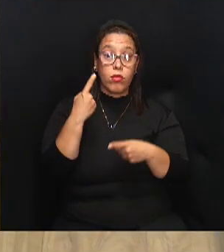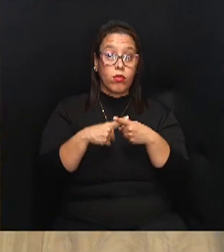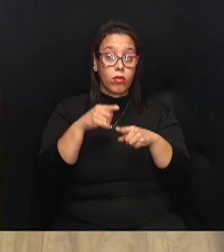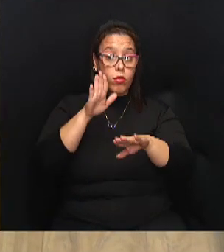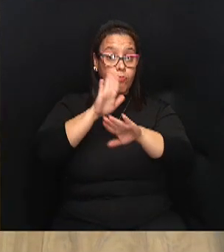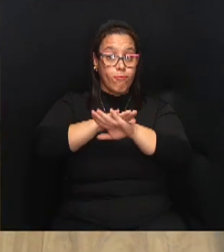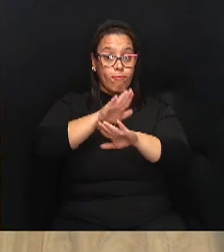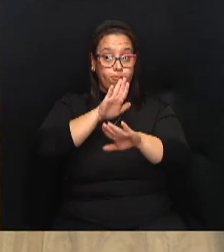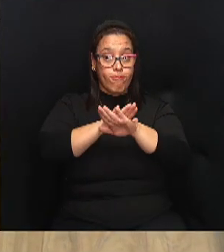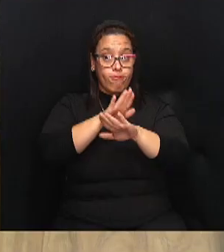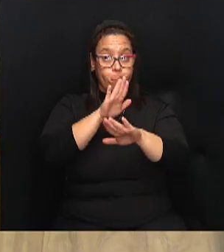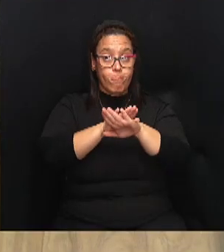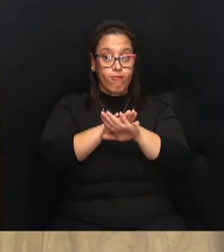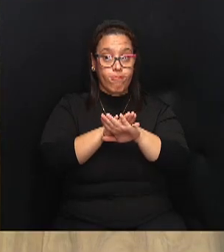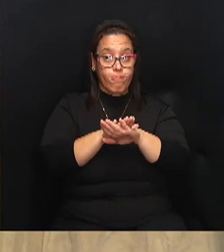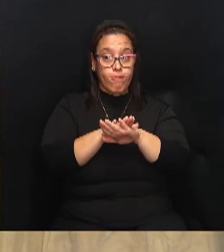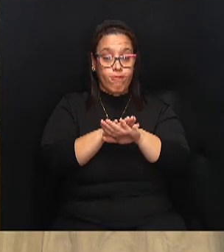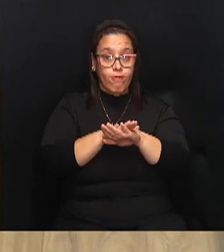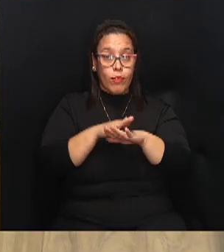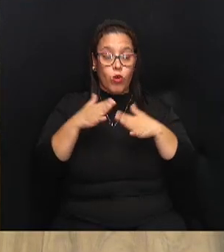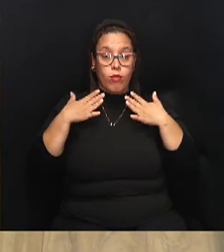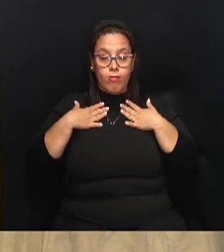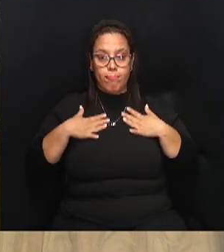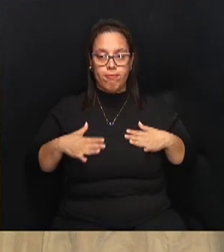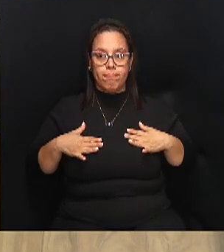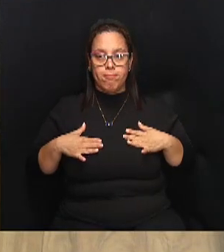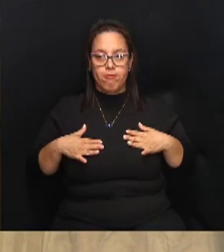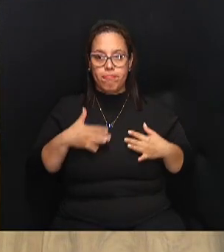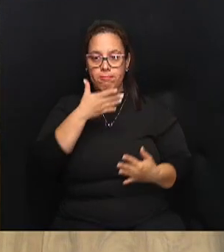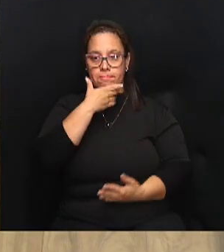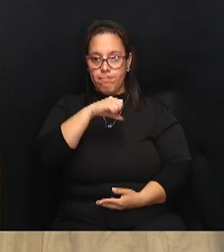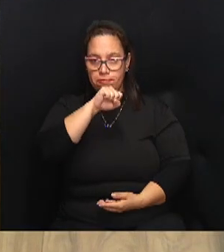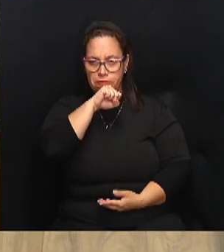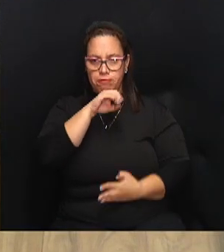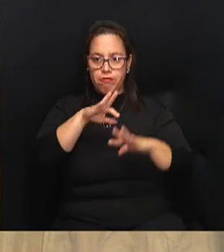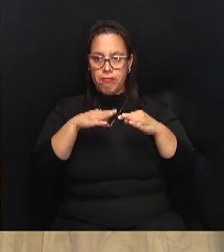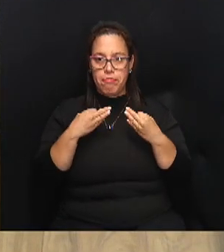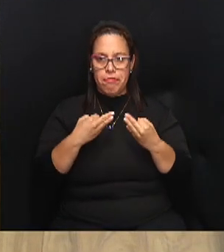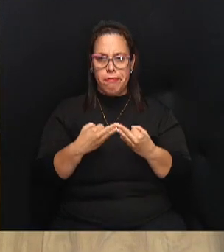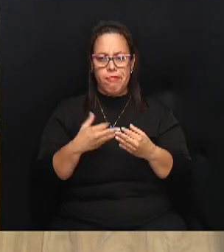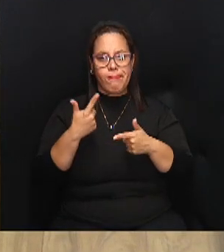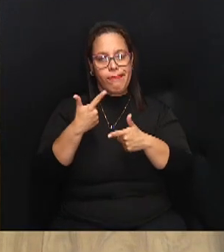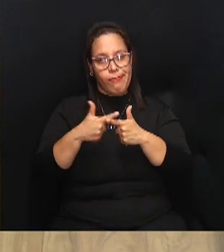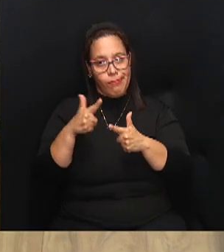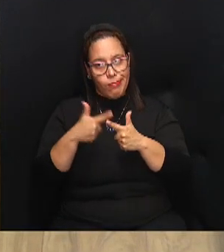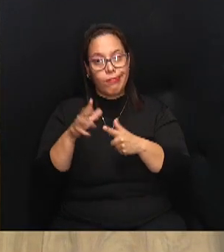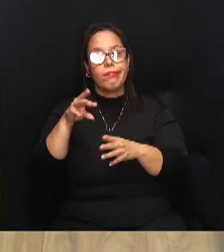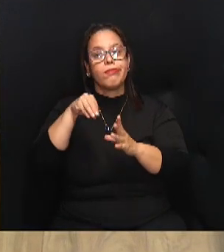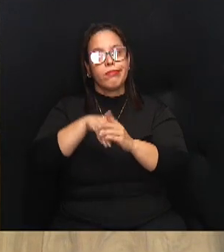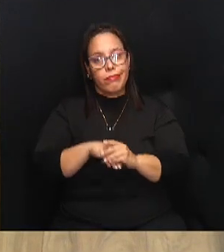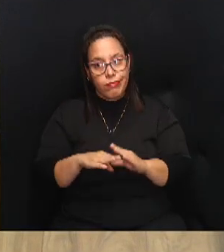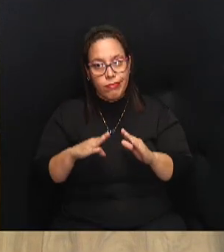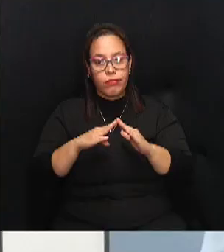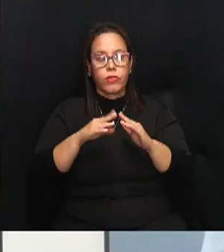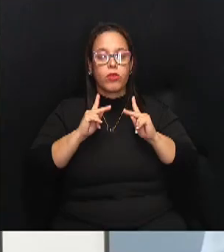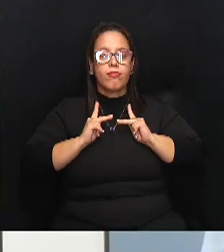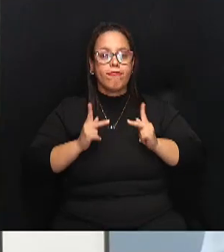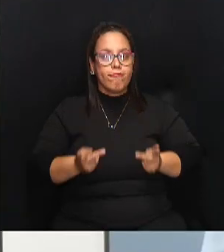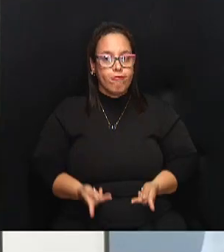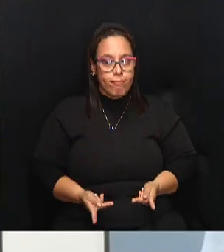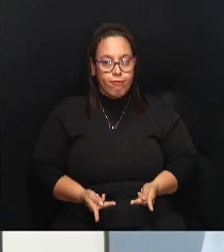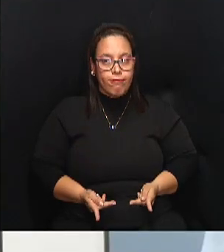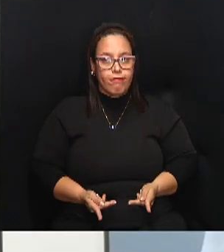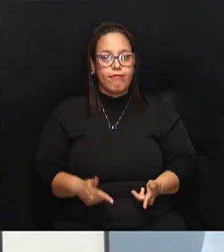trás, né, dessa farda tem um pai de família, às vezes com problema em casa, tem um ser humano